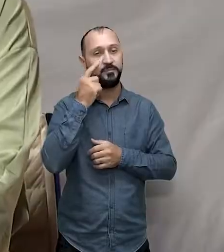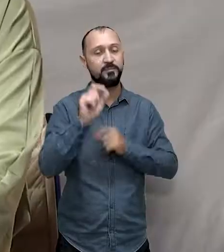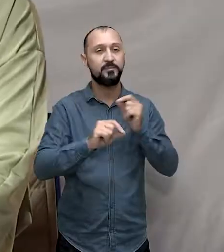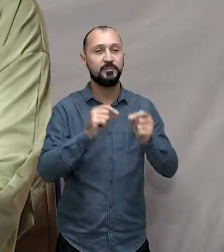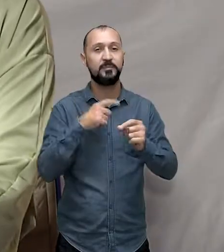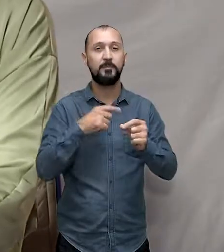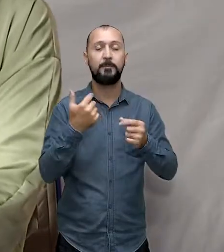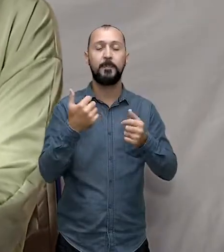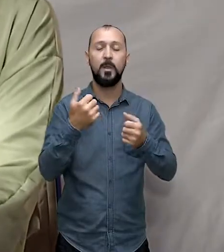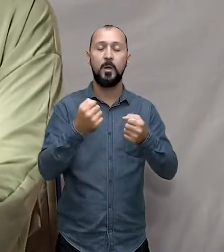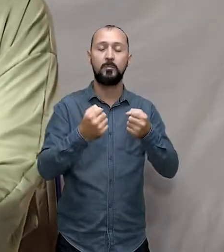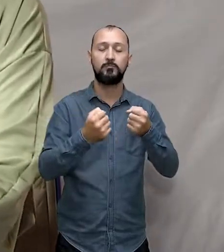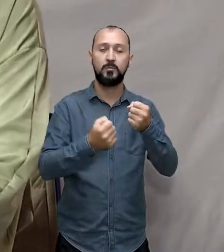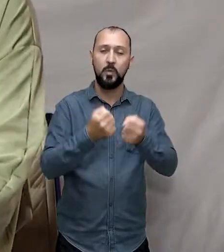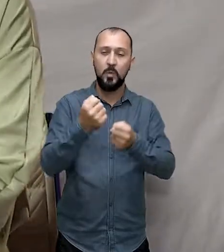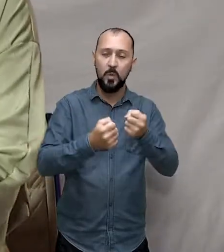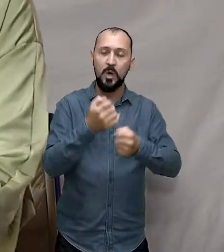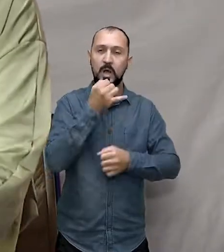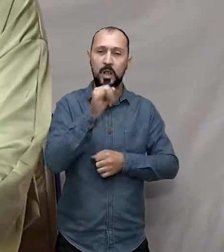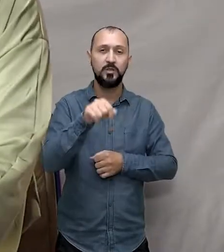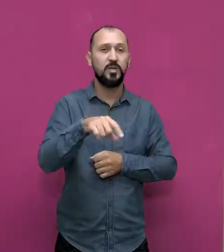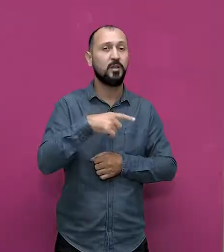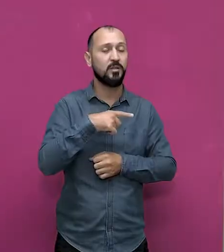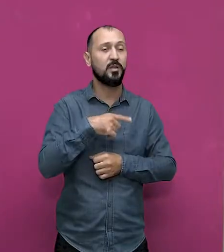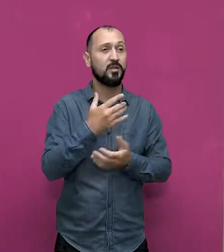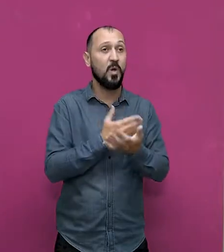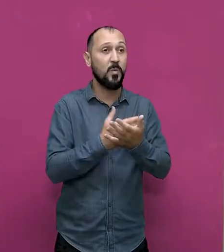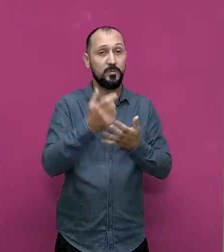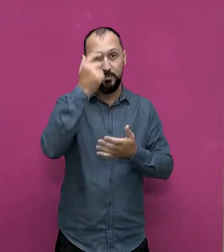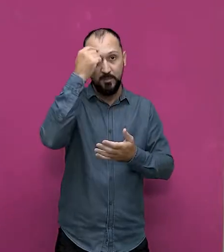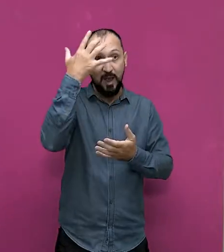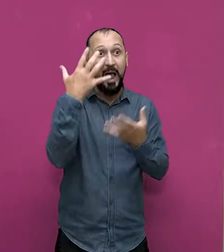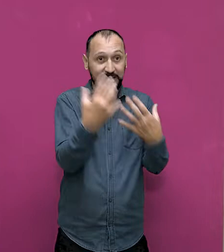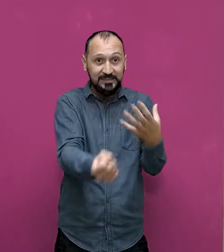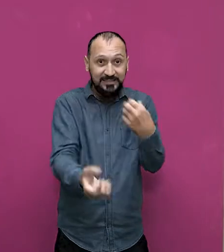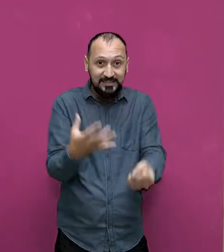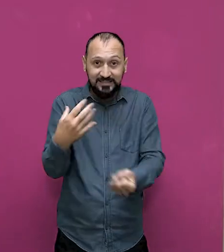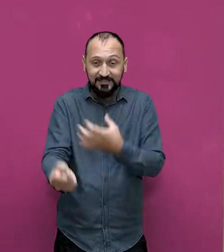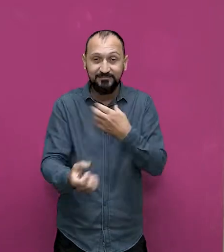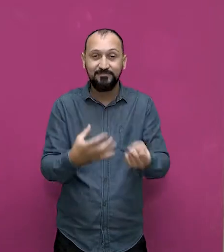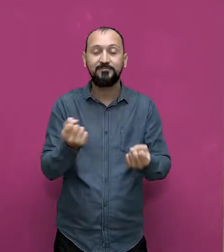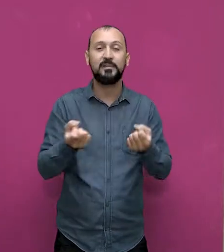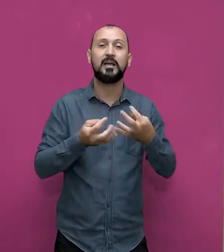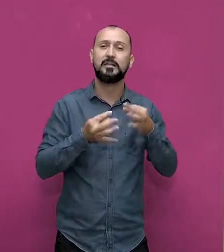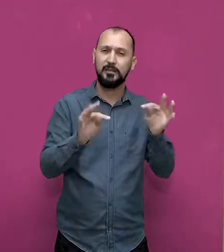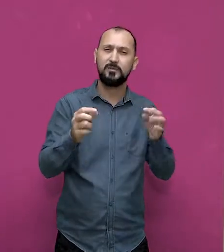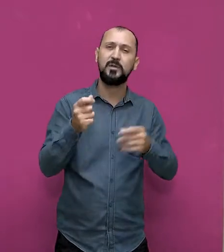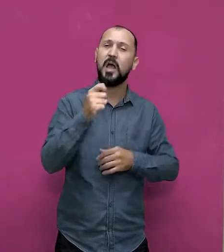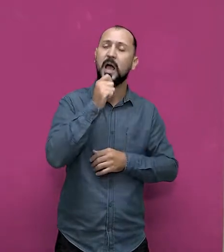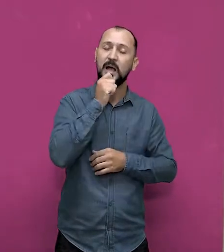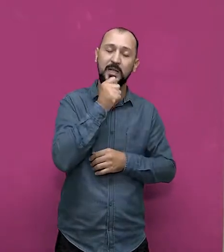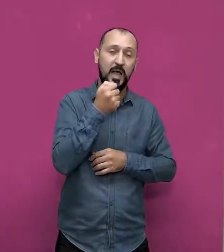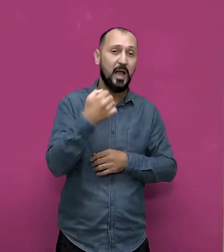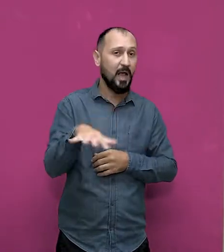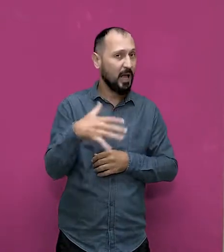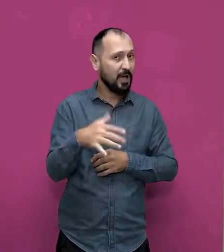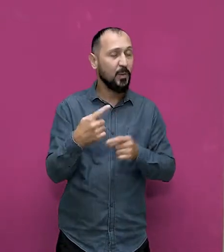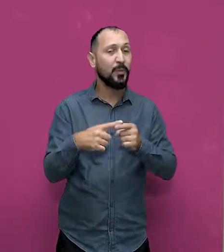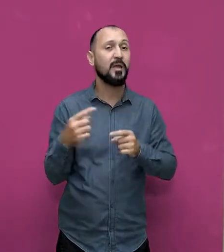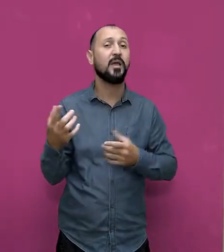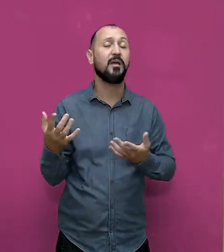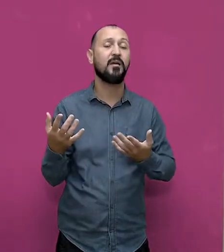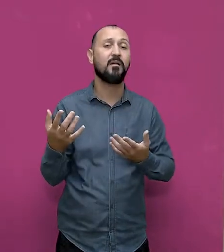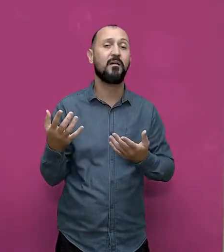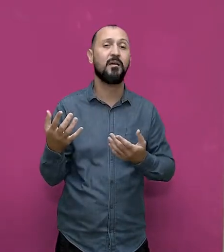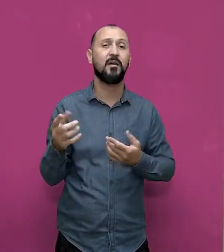nota que essa parte de automóvel elétrico, já tem alguns aqui em Campo Grande que já aderiram à ideia. Ainda é uma tecnologia cara, né? Sim.